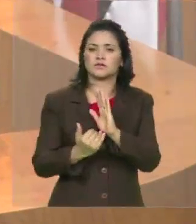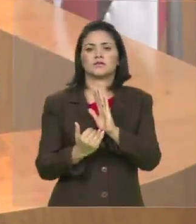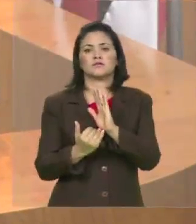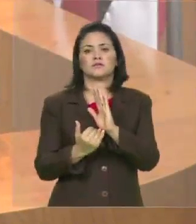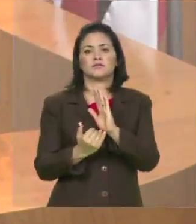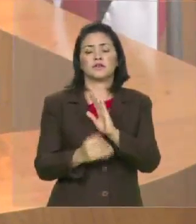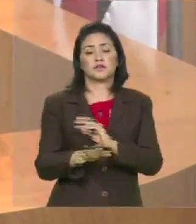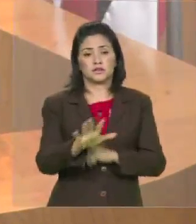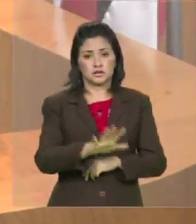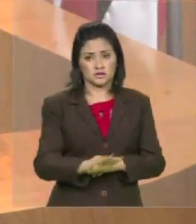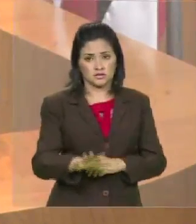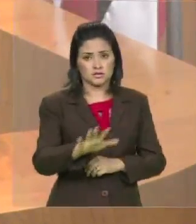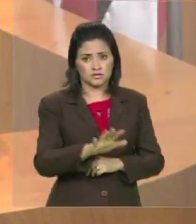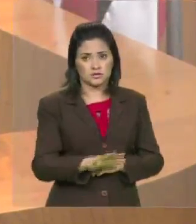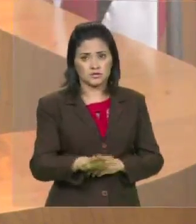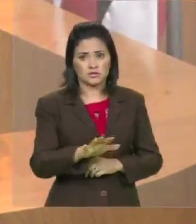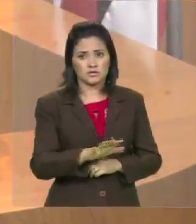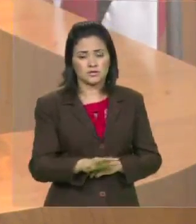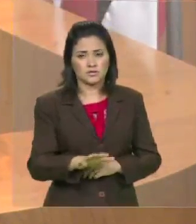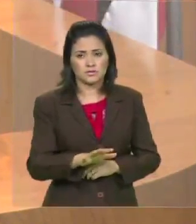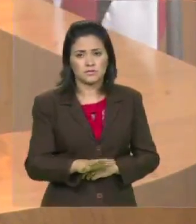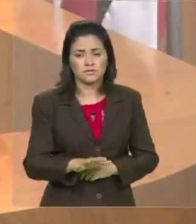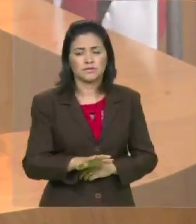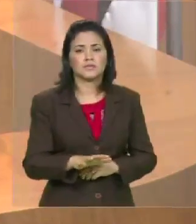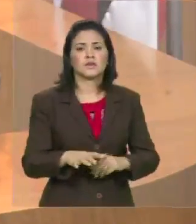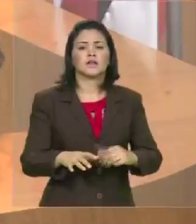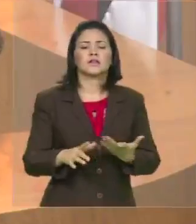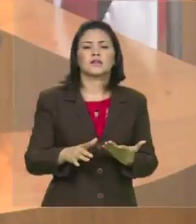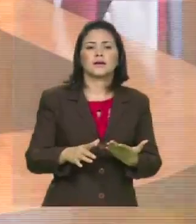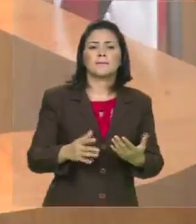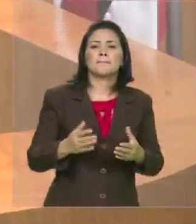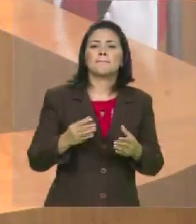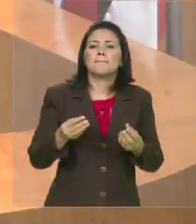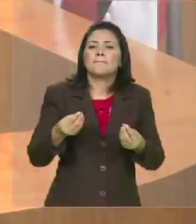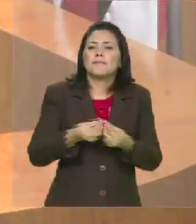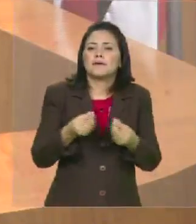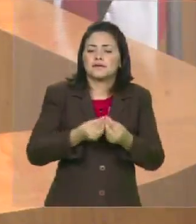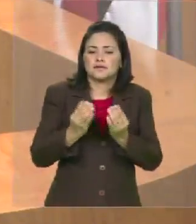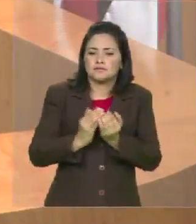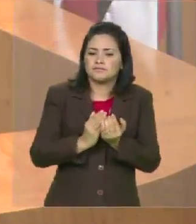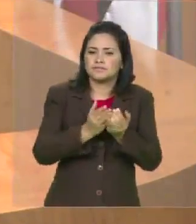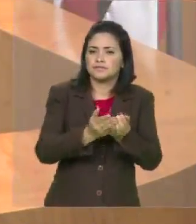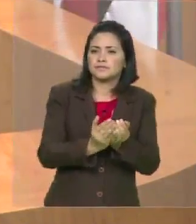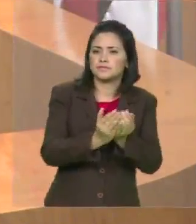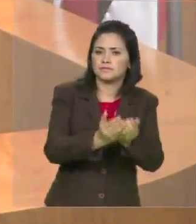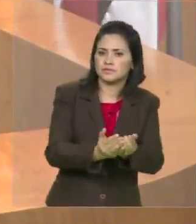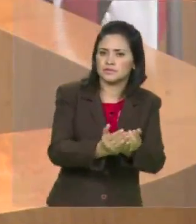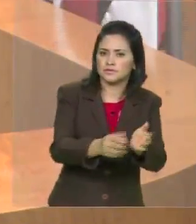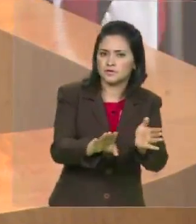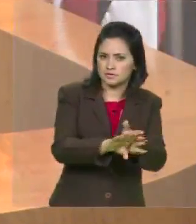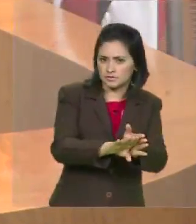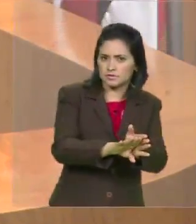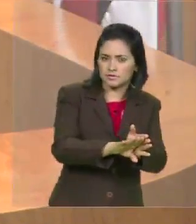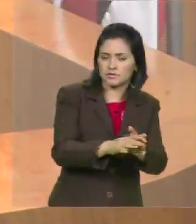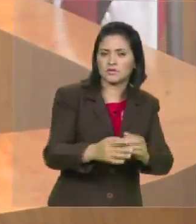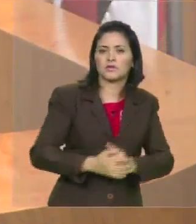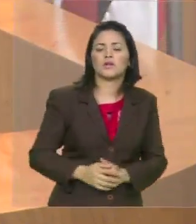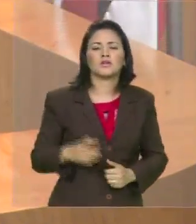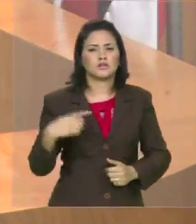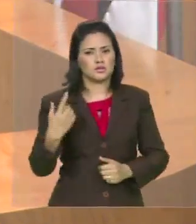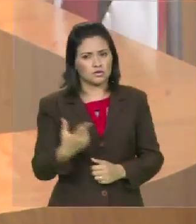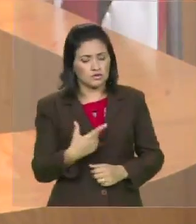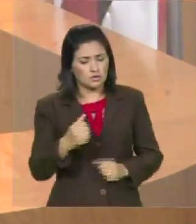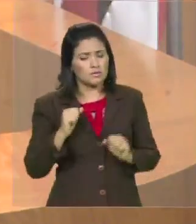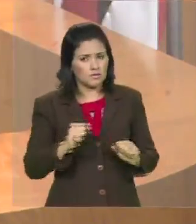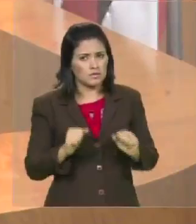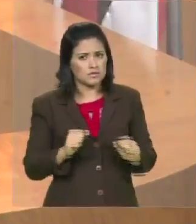situadas em um porto ou em seus arredores. Ou seja, nós temos as condições, nós temos o porto de Itaqui,